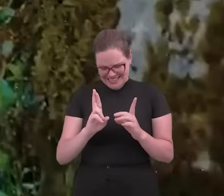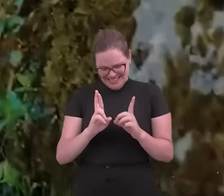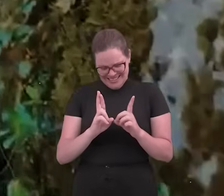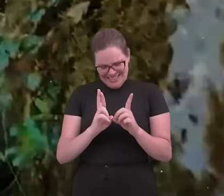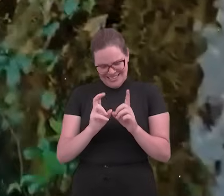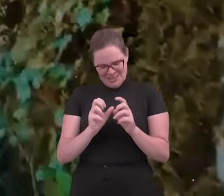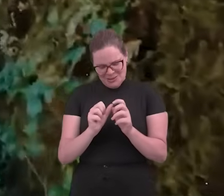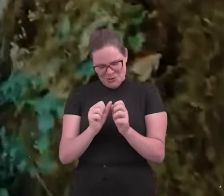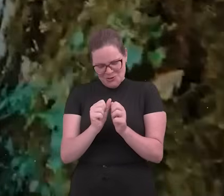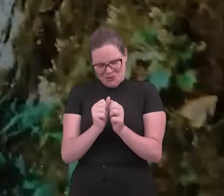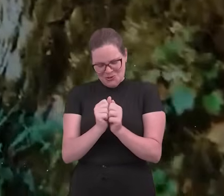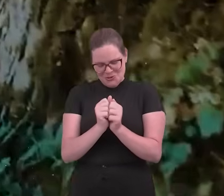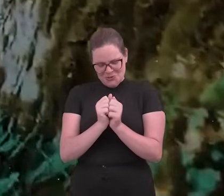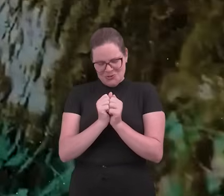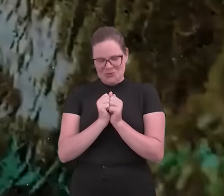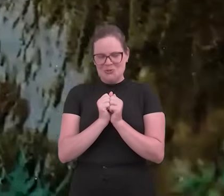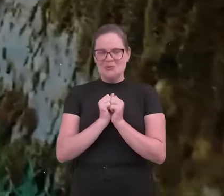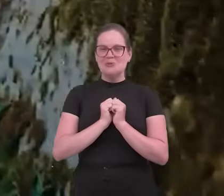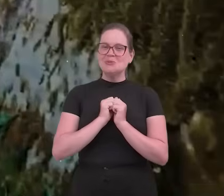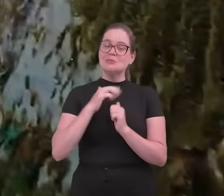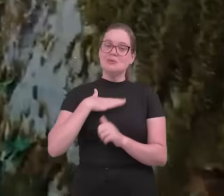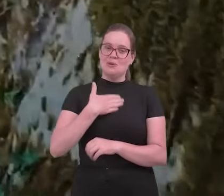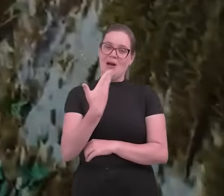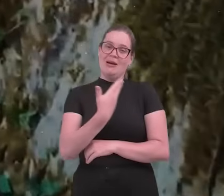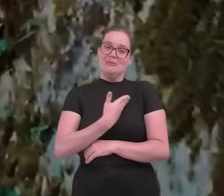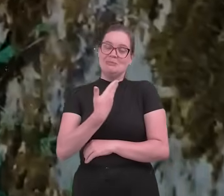Jesus companheiro